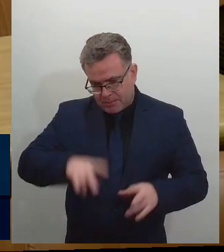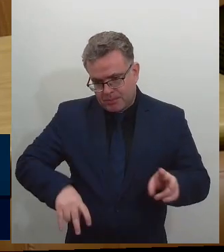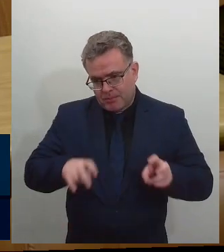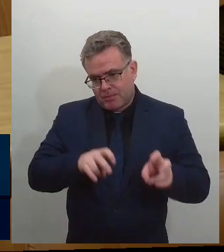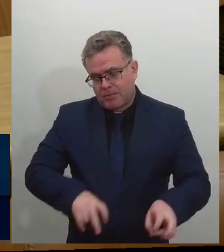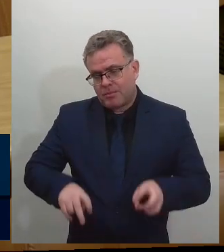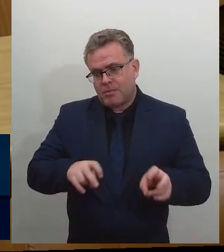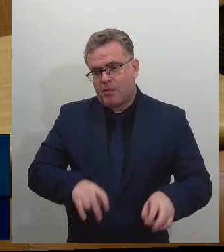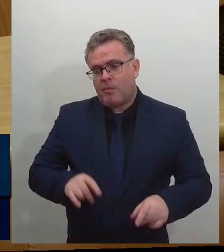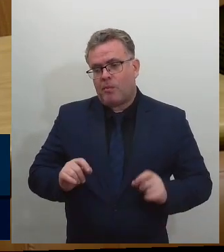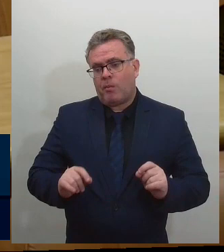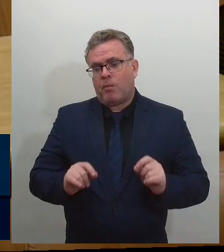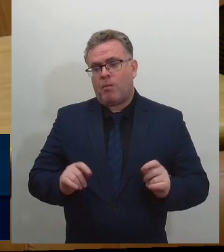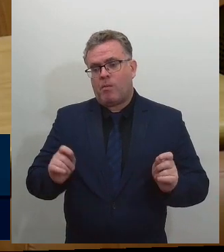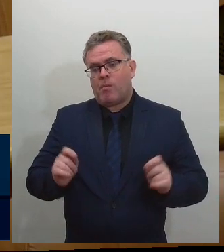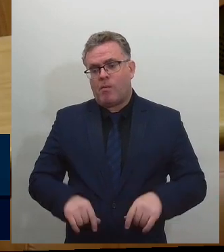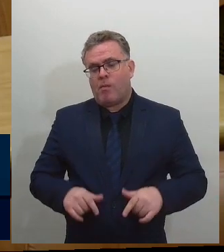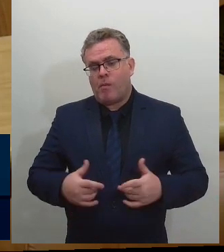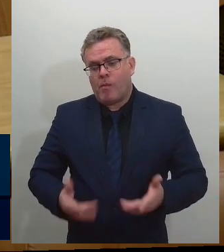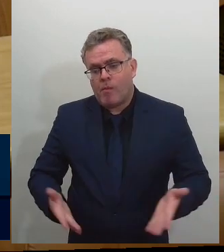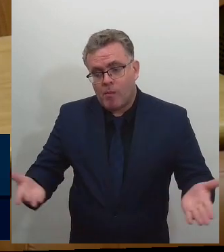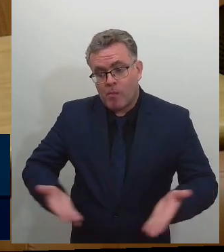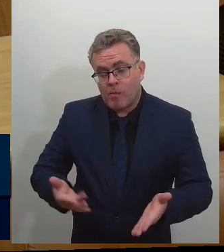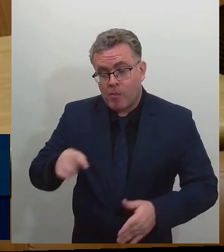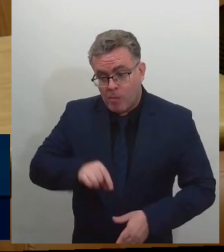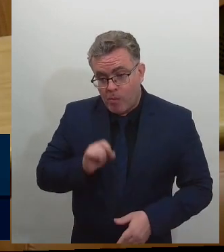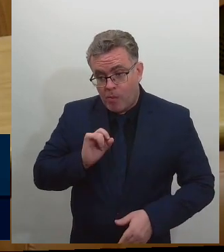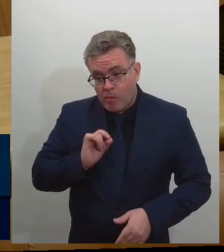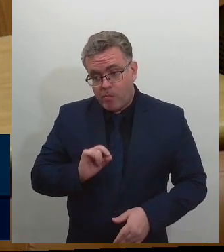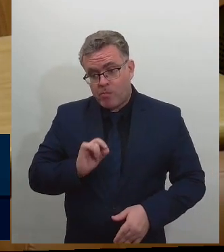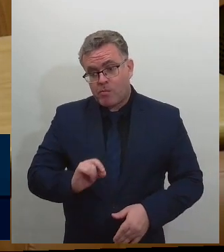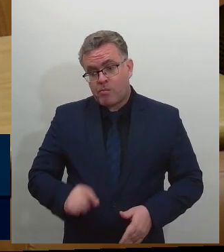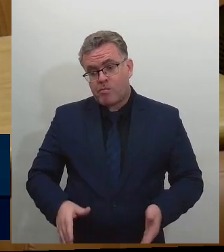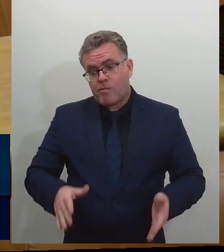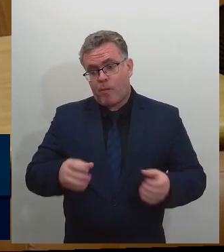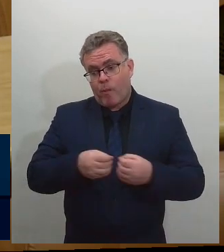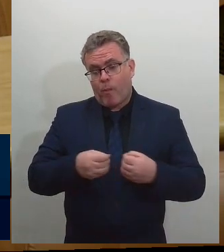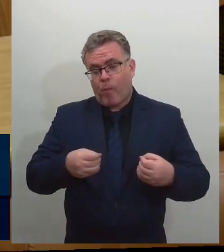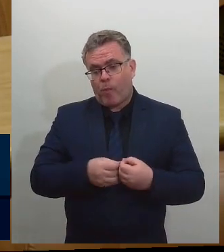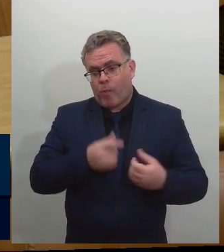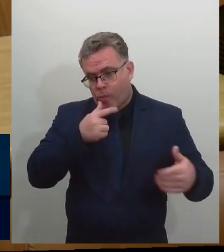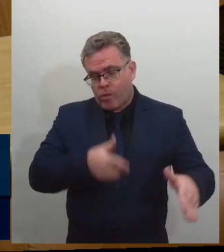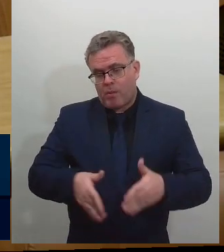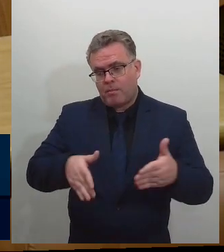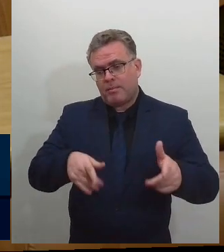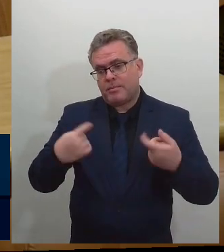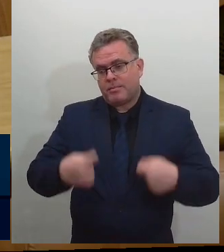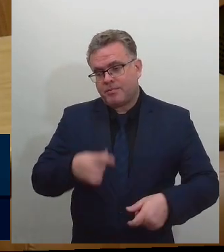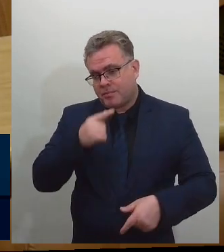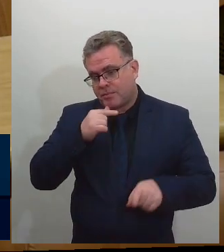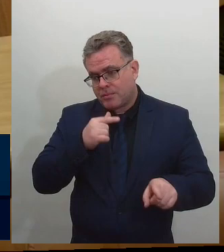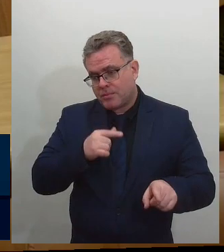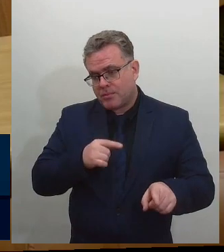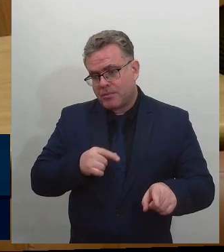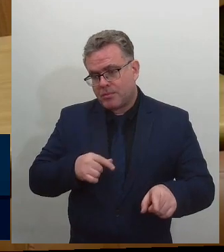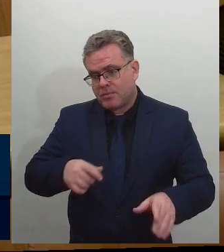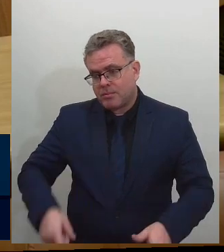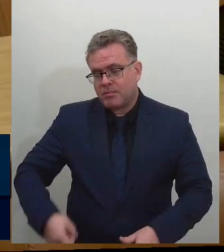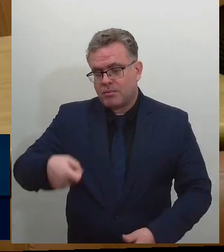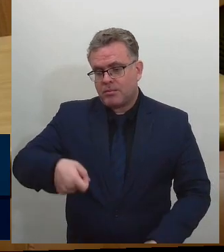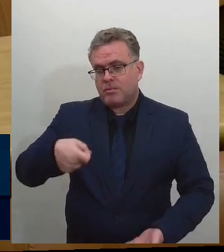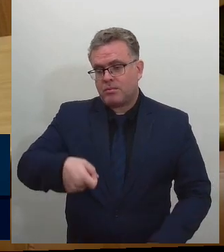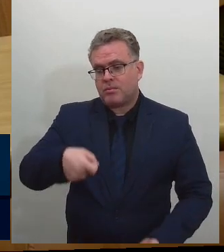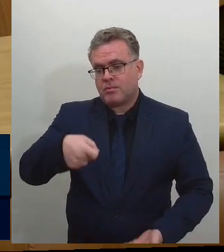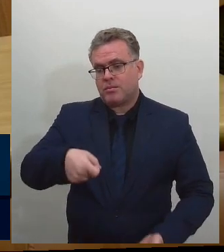no tempo de hoje ainda, morando na beira do rio, precisar ir buscar água com a lata, ou